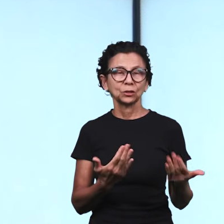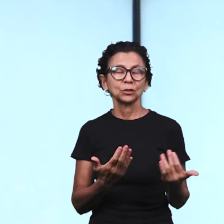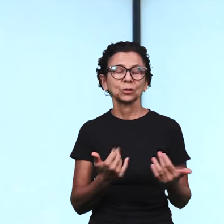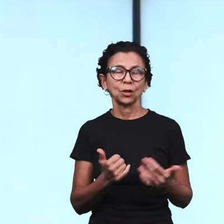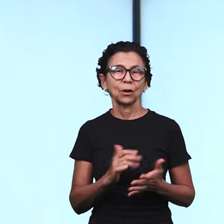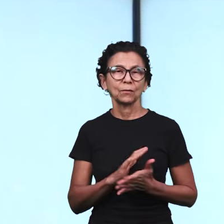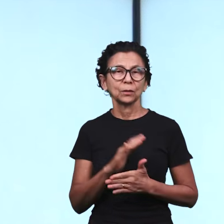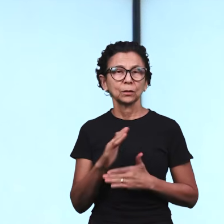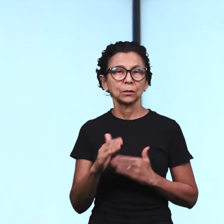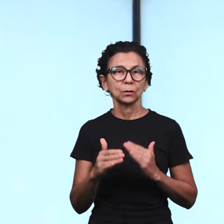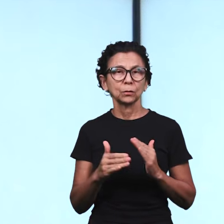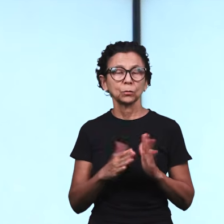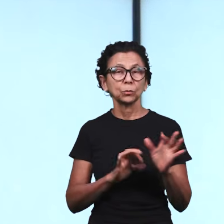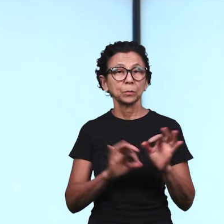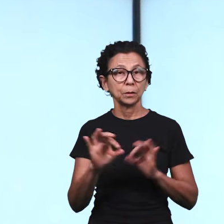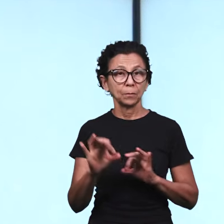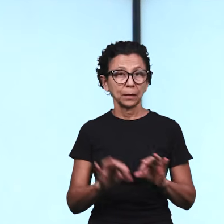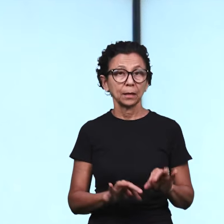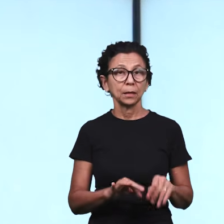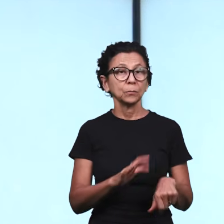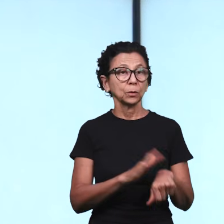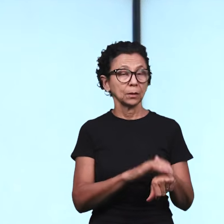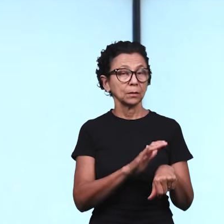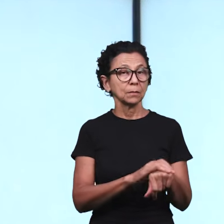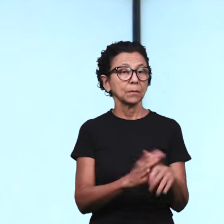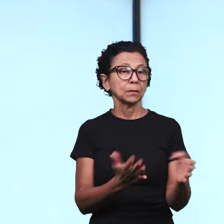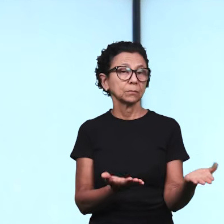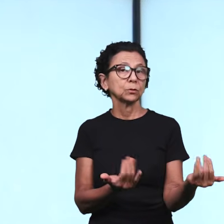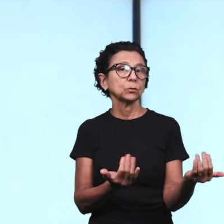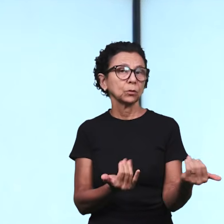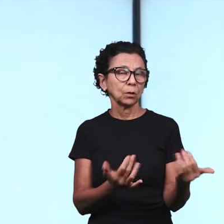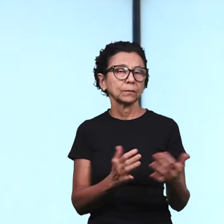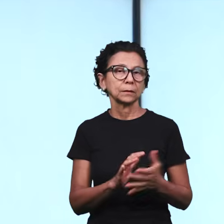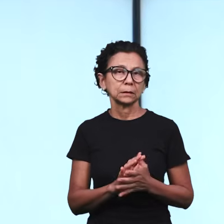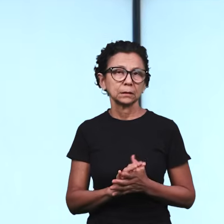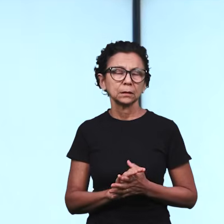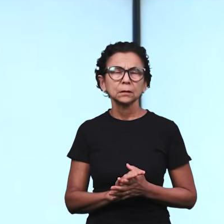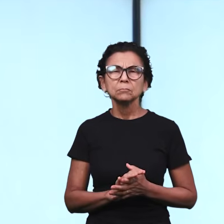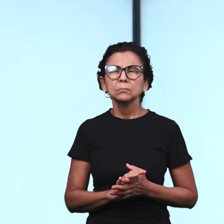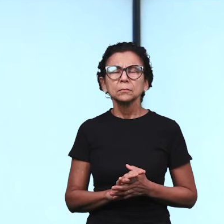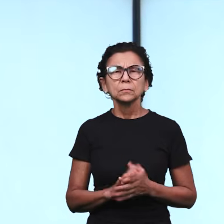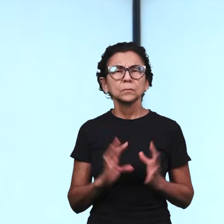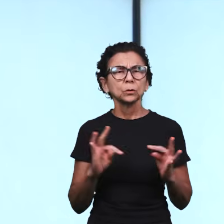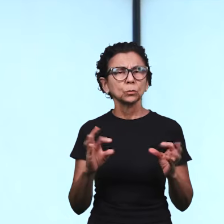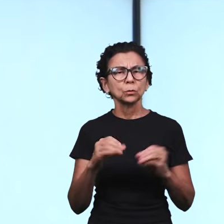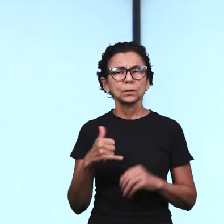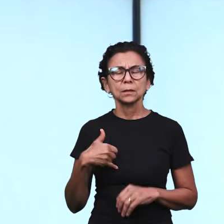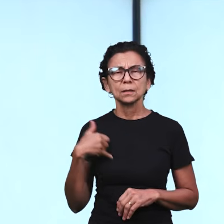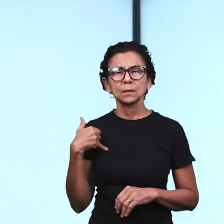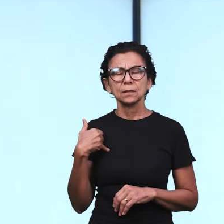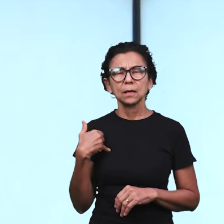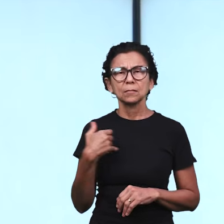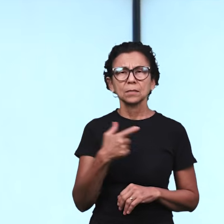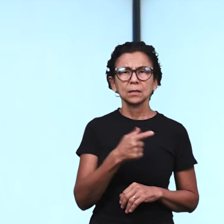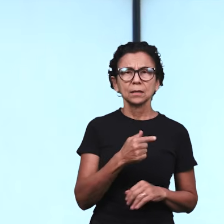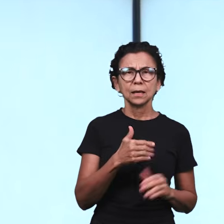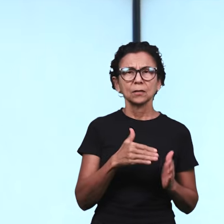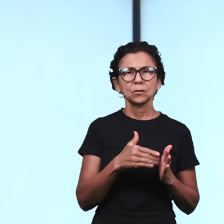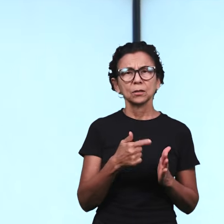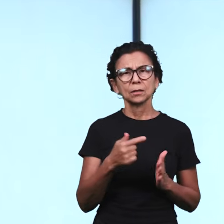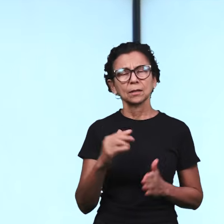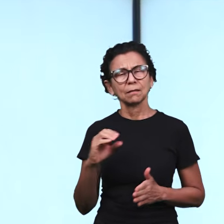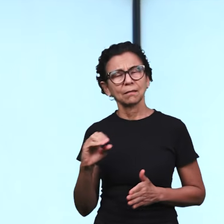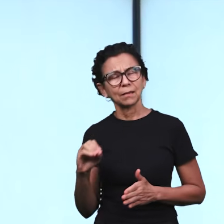programa feito por jovens para os jovens, especial, de todas as idades, de 7 a 70, de 8 a